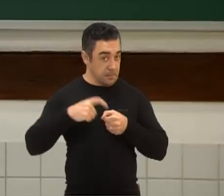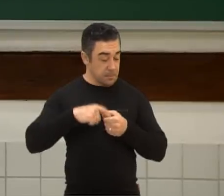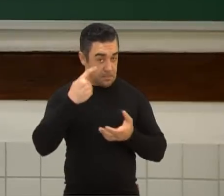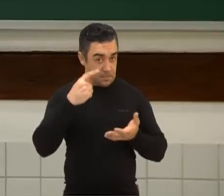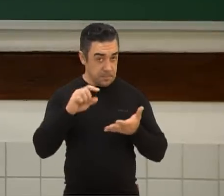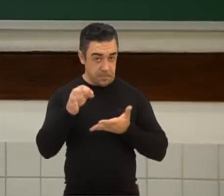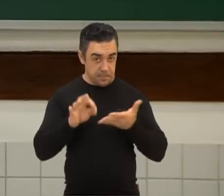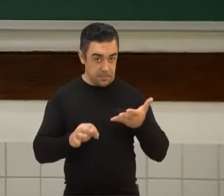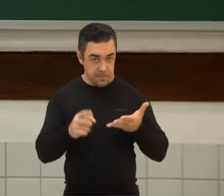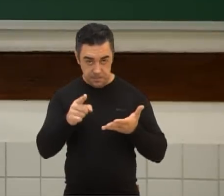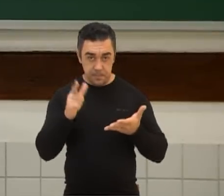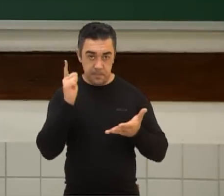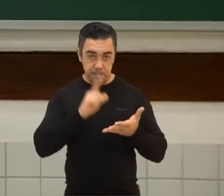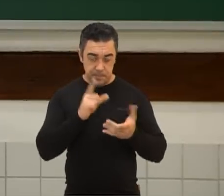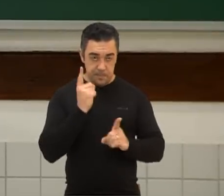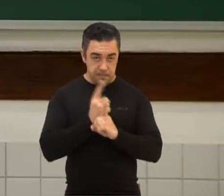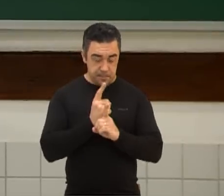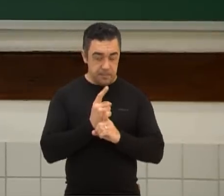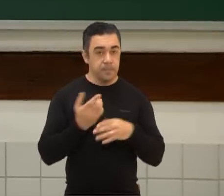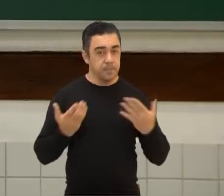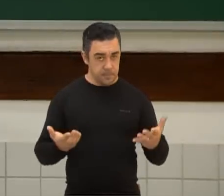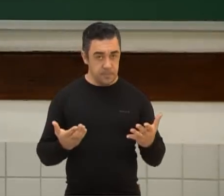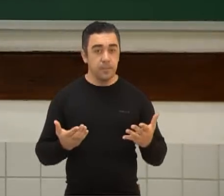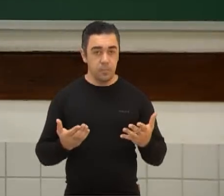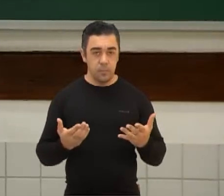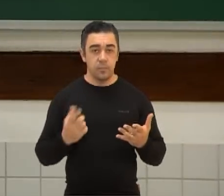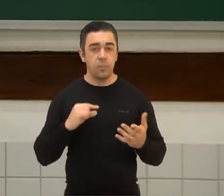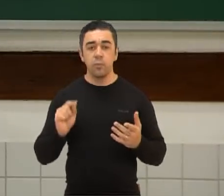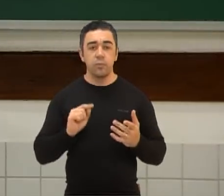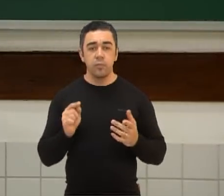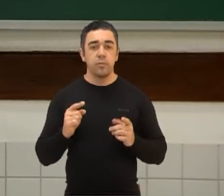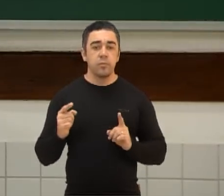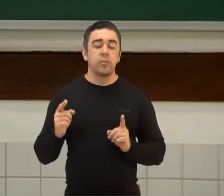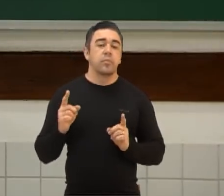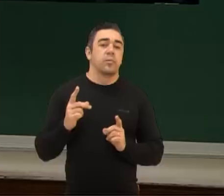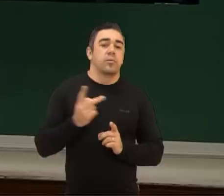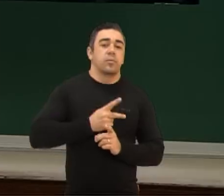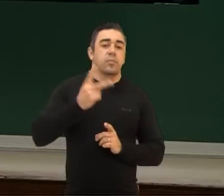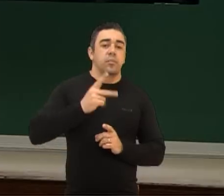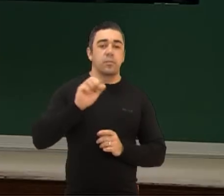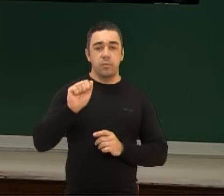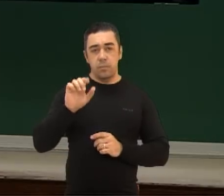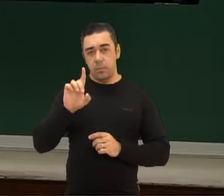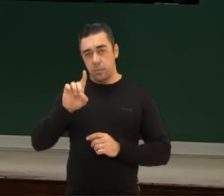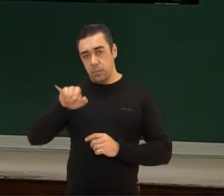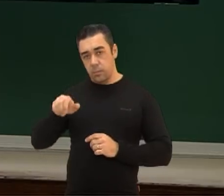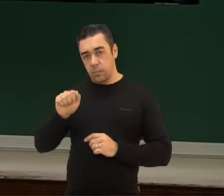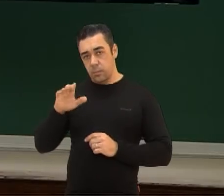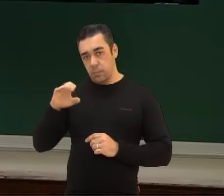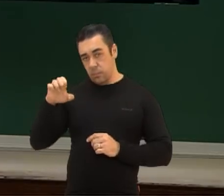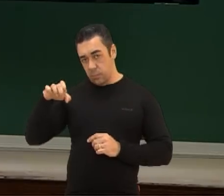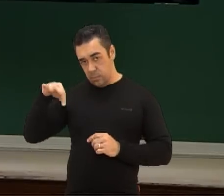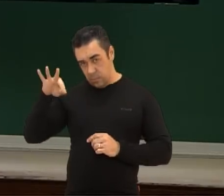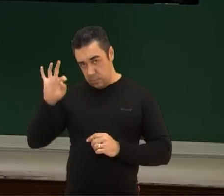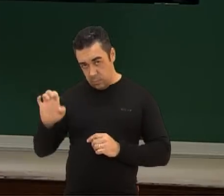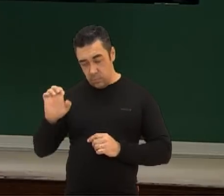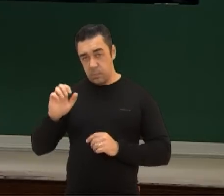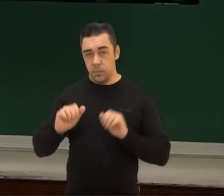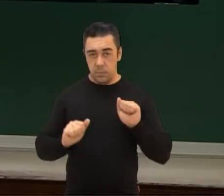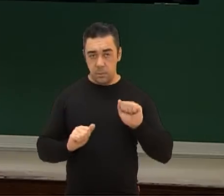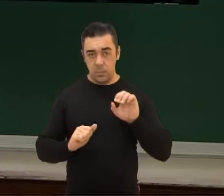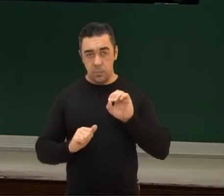Voltamos, e aí, conseguiram encontrar os pares de ângulos adjacentes ao ângulo